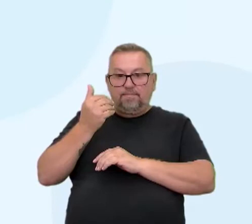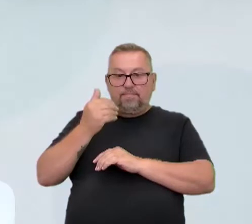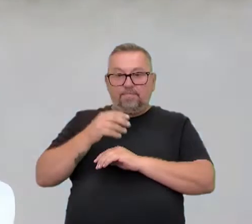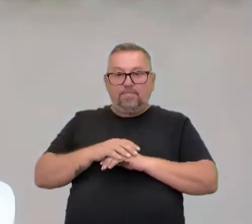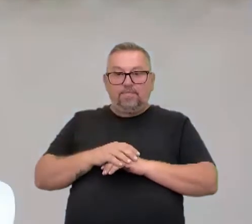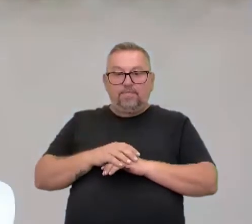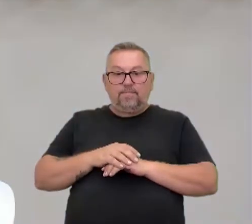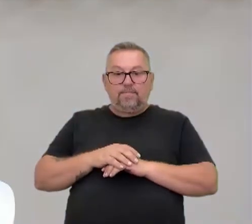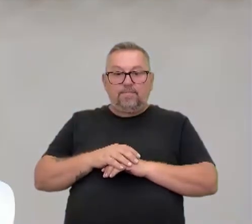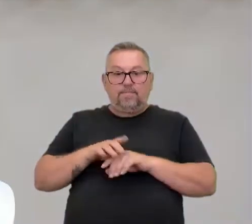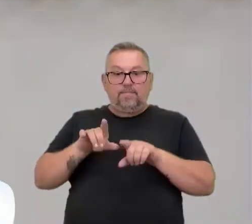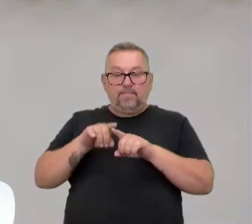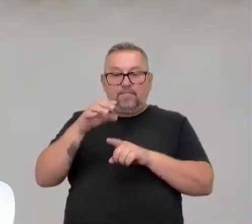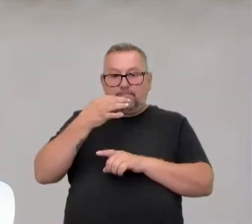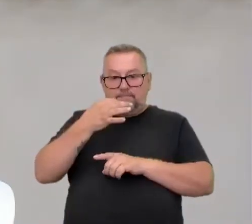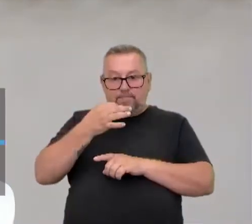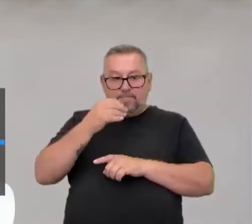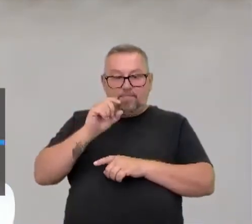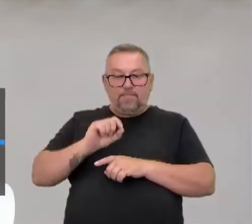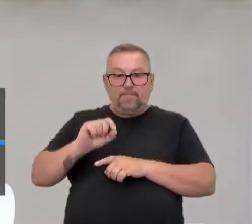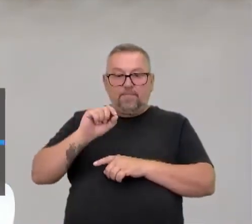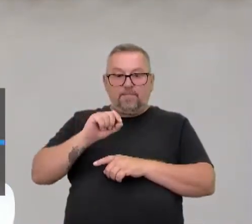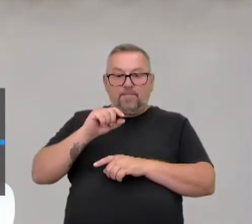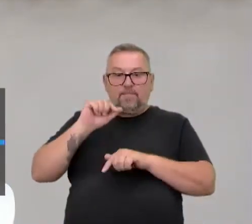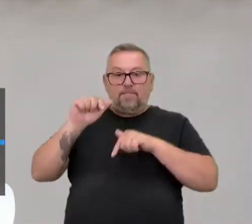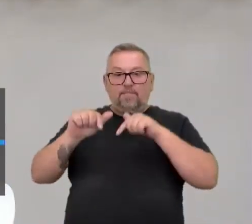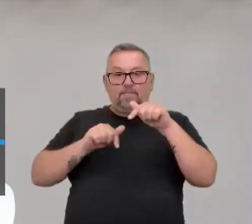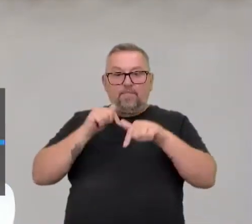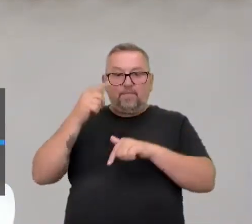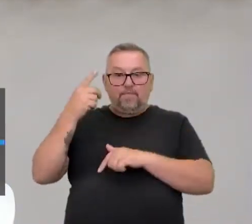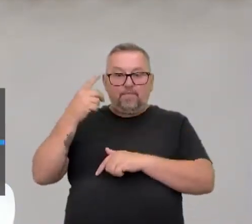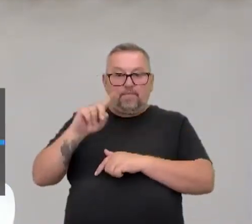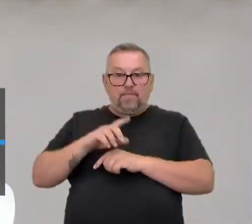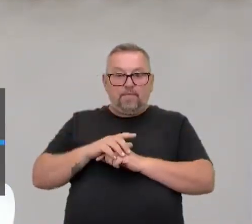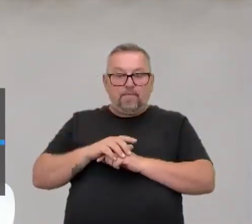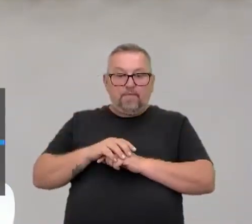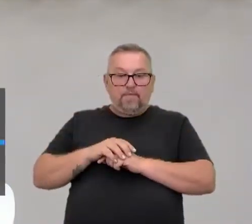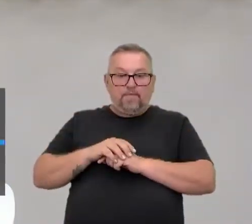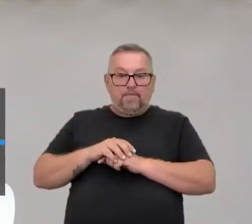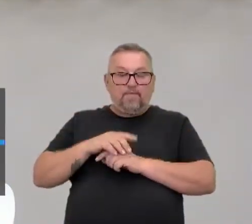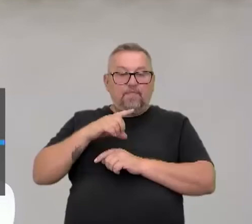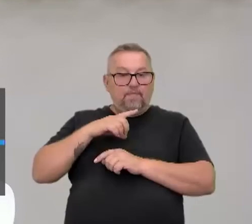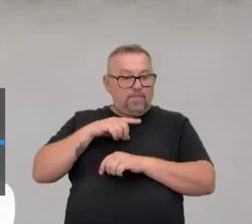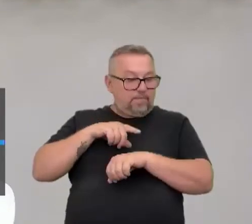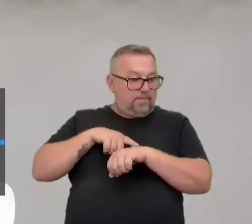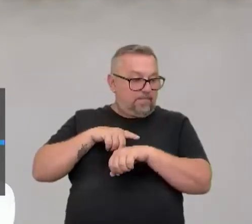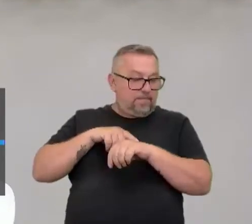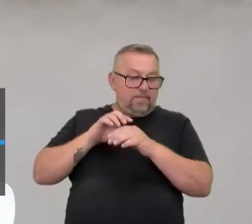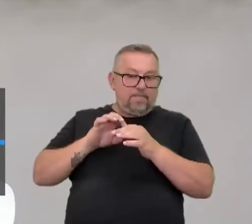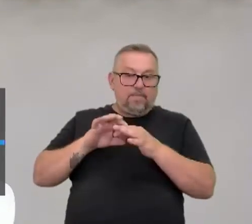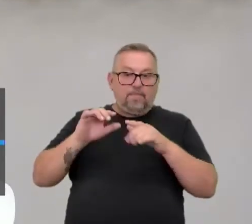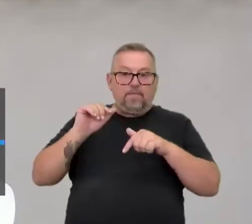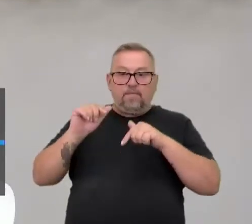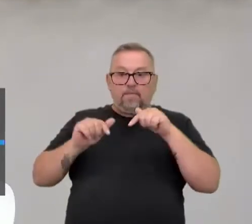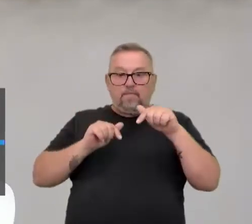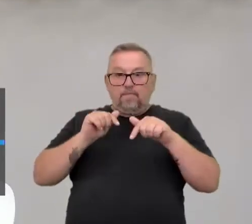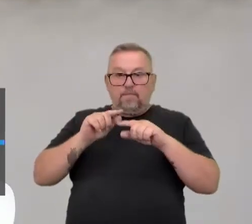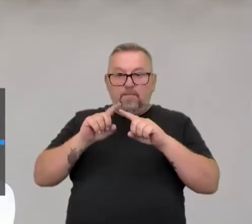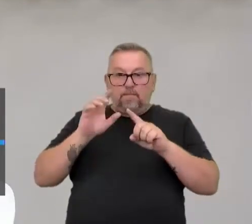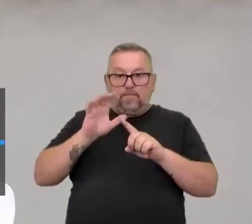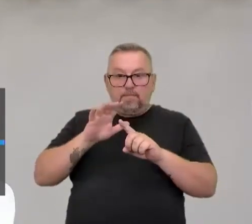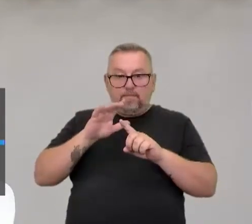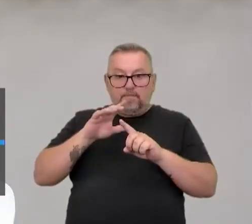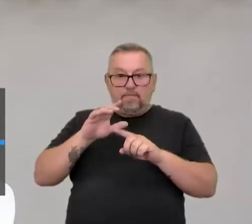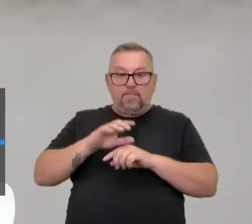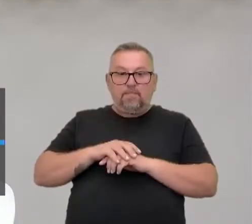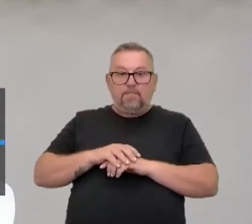alimentares. Guerreiro, você acha que no seu trabalho, por exemplo, né, o tempo que você despende com o trabalho, isso influencia e impacta